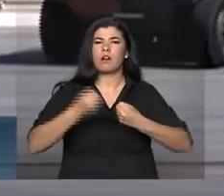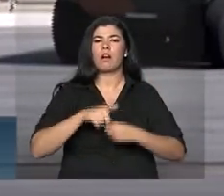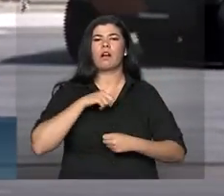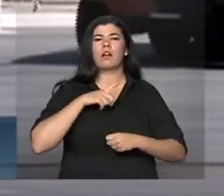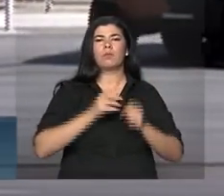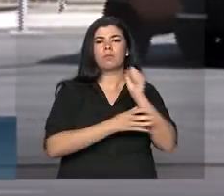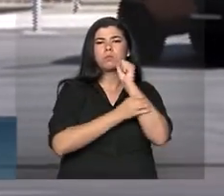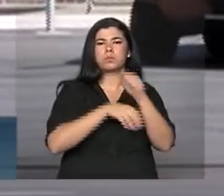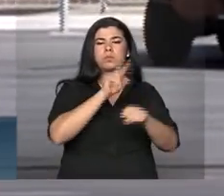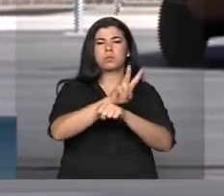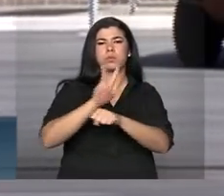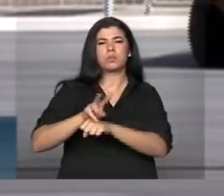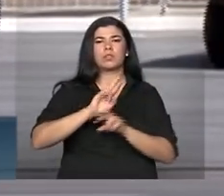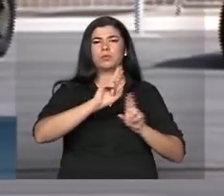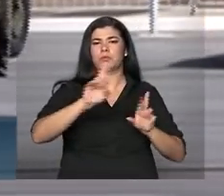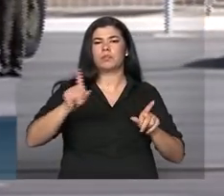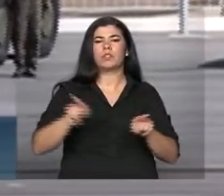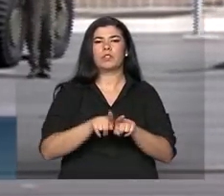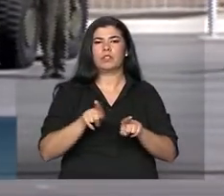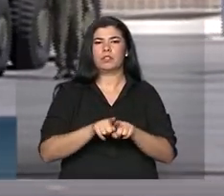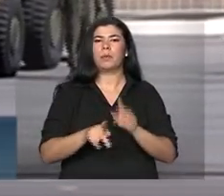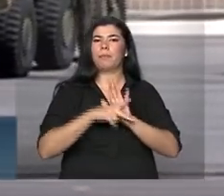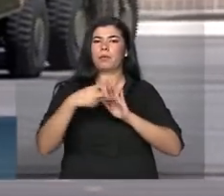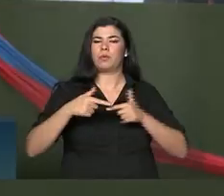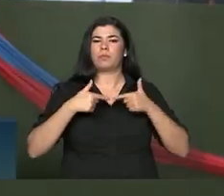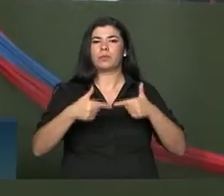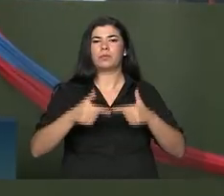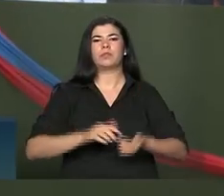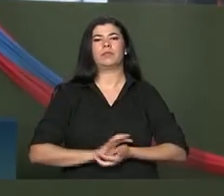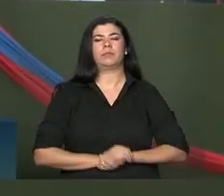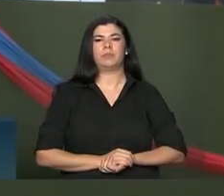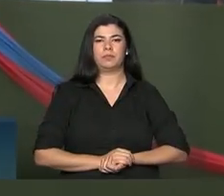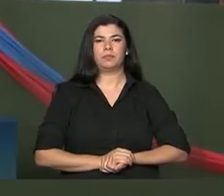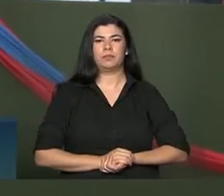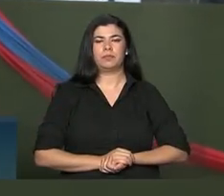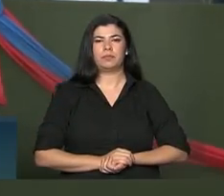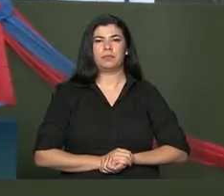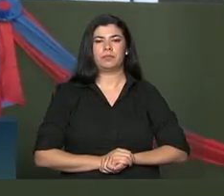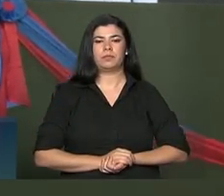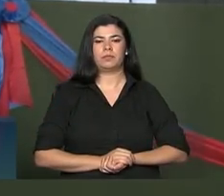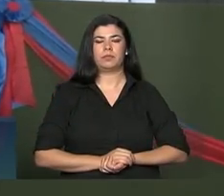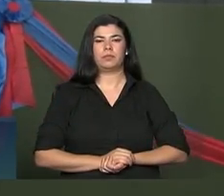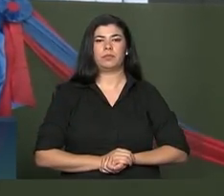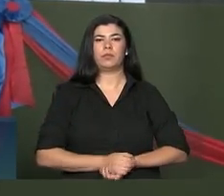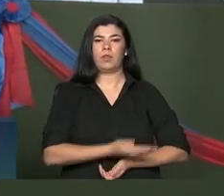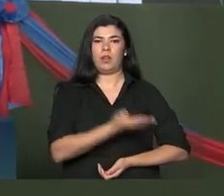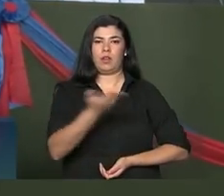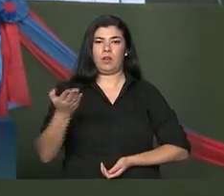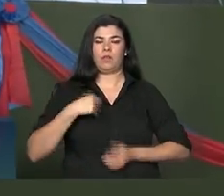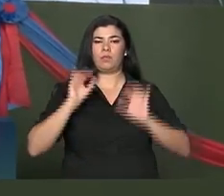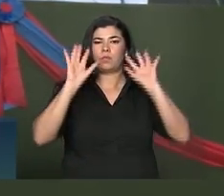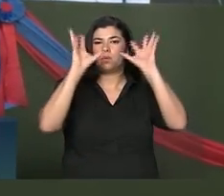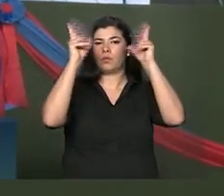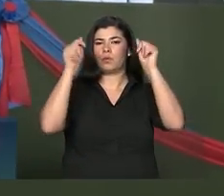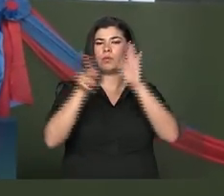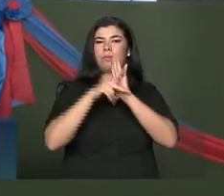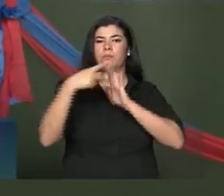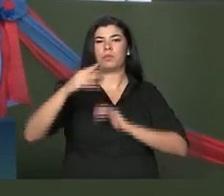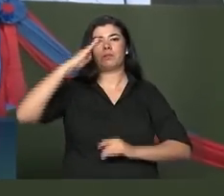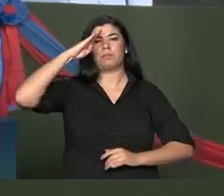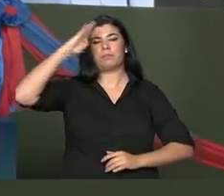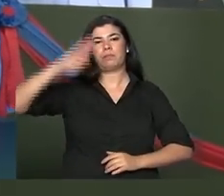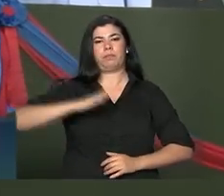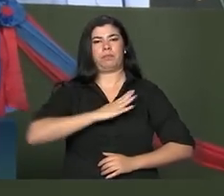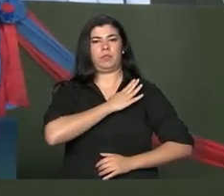blindadas, Cascavel e Urutu, e carros de combate. Serão prestadas as honras militares à presidenta